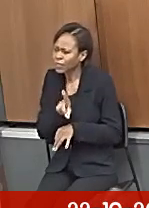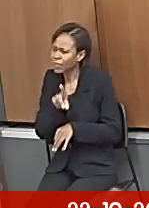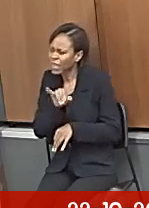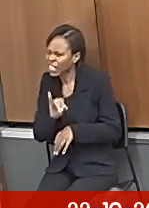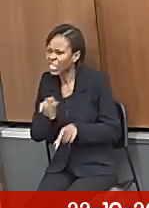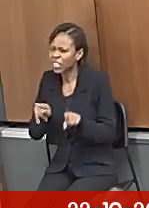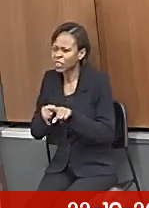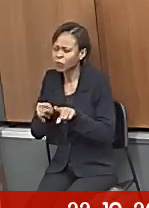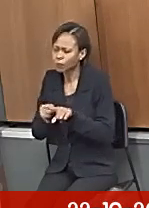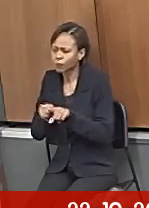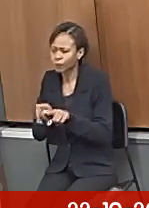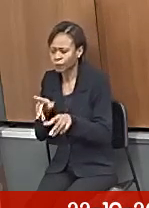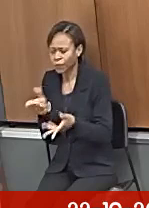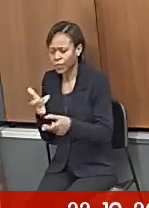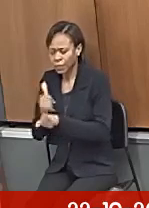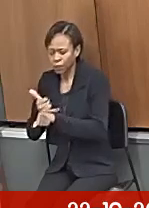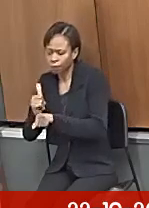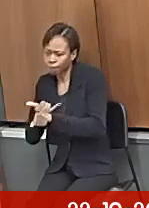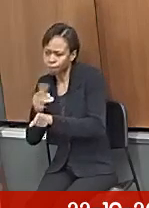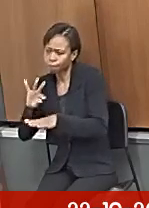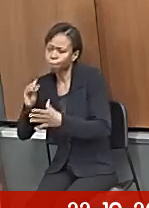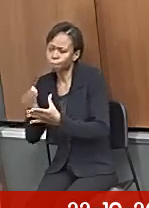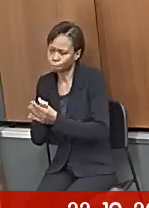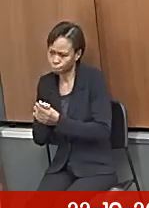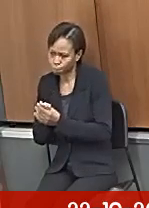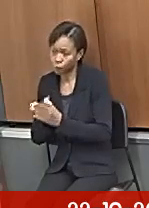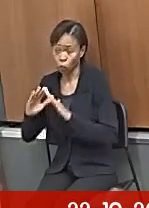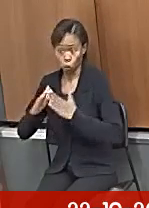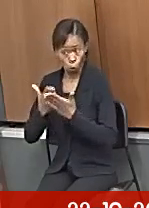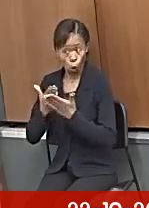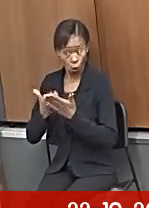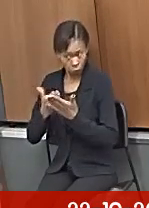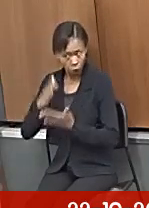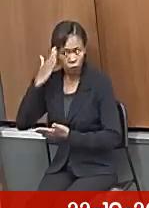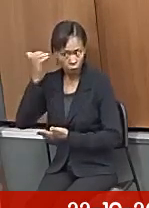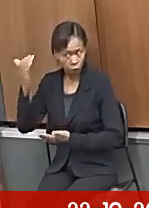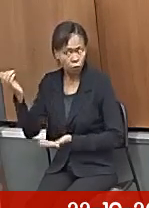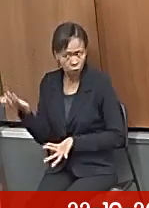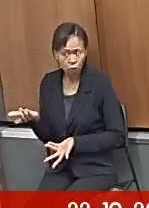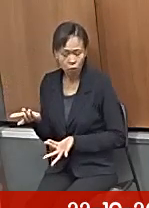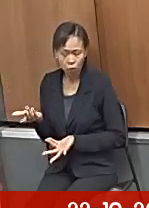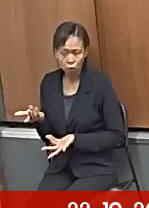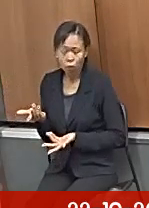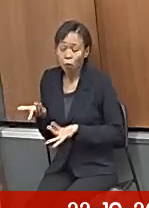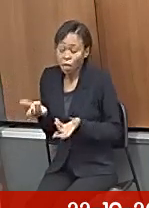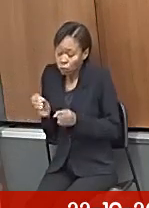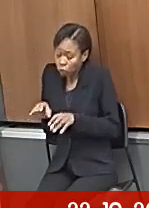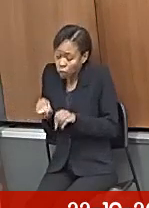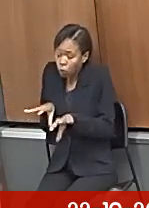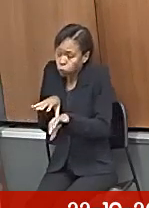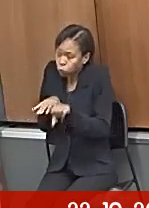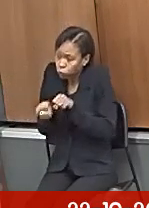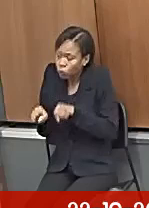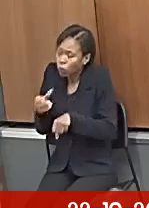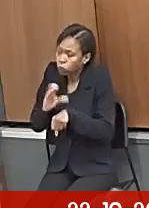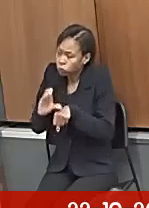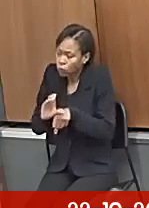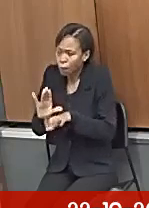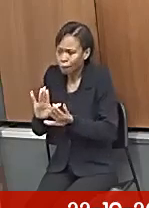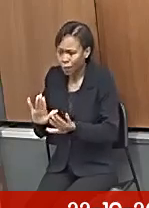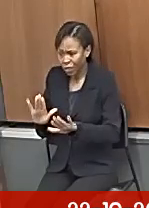vários colégios grandes que cederam o teatro para poder formar. Agora, formar também, gente, não depende só do